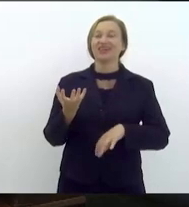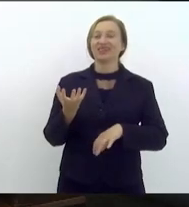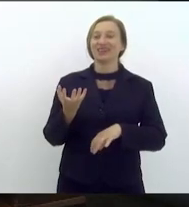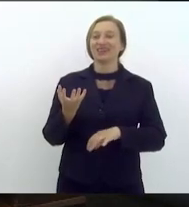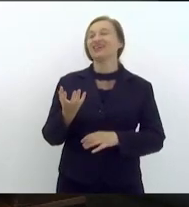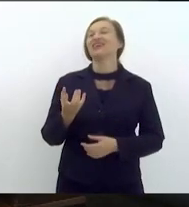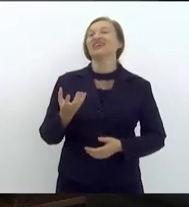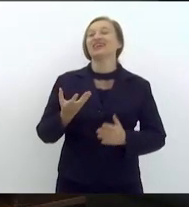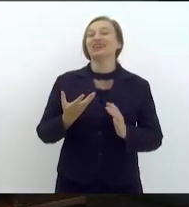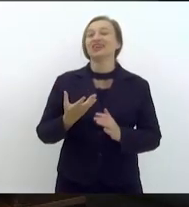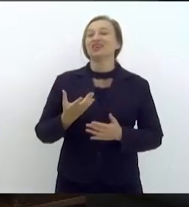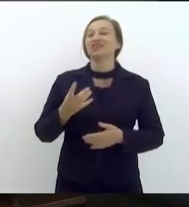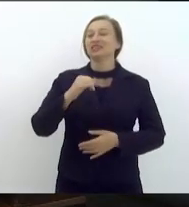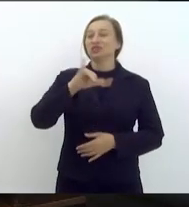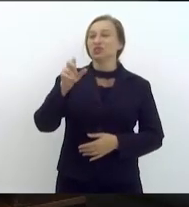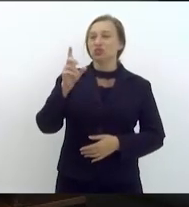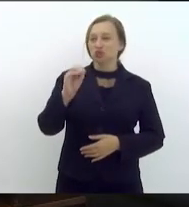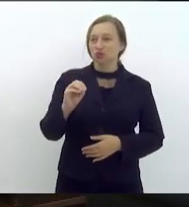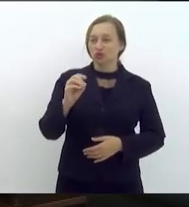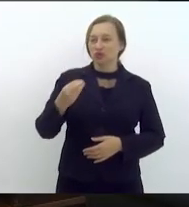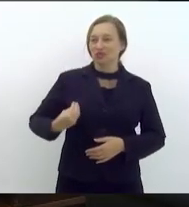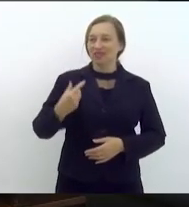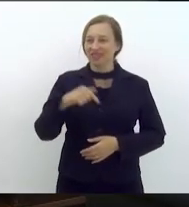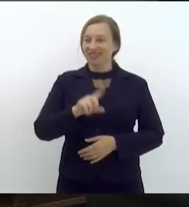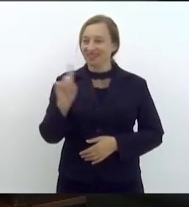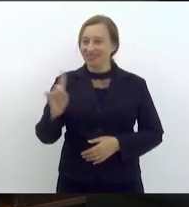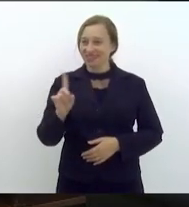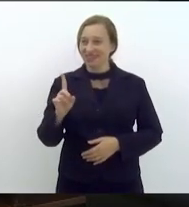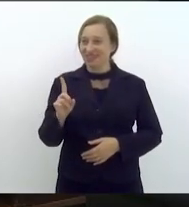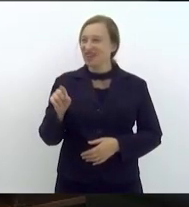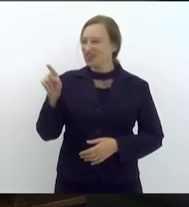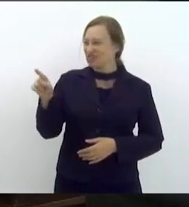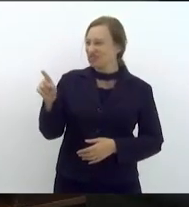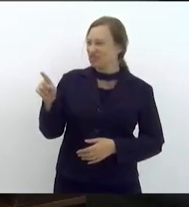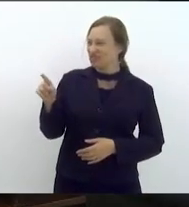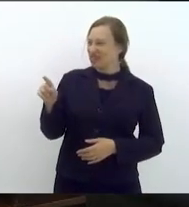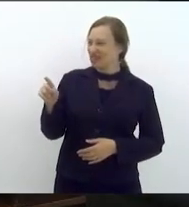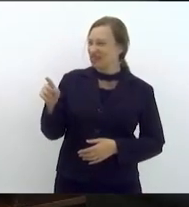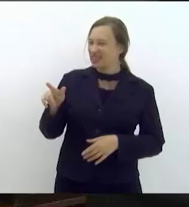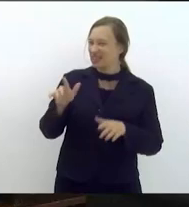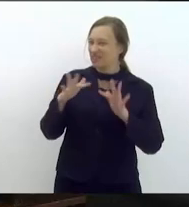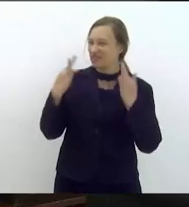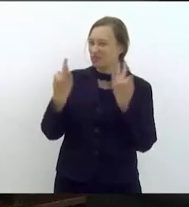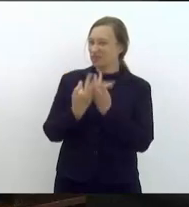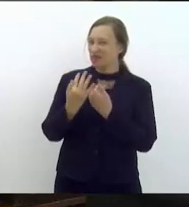não estando presente e não havendo aparente do Arthur